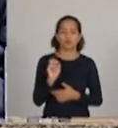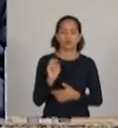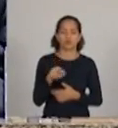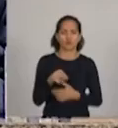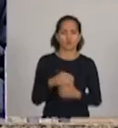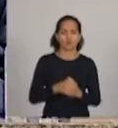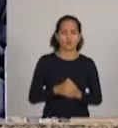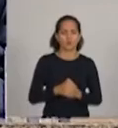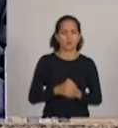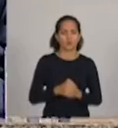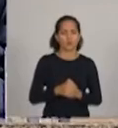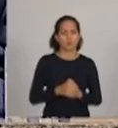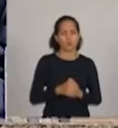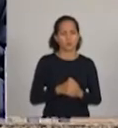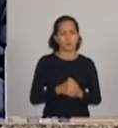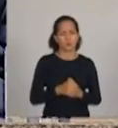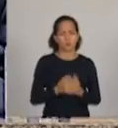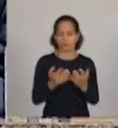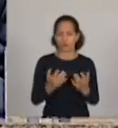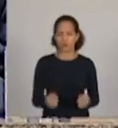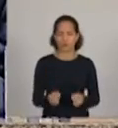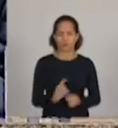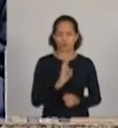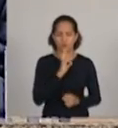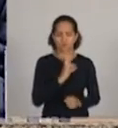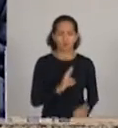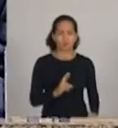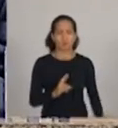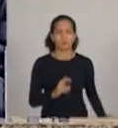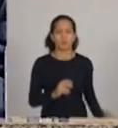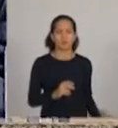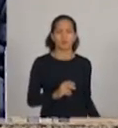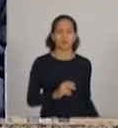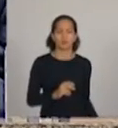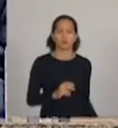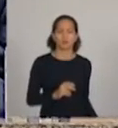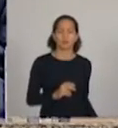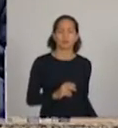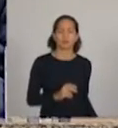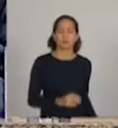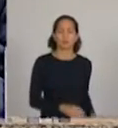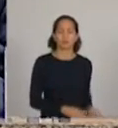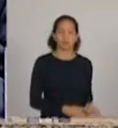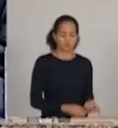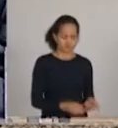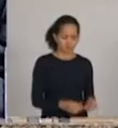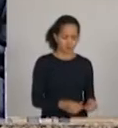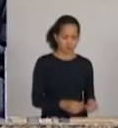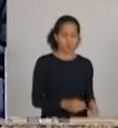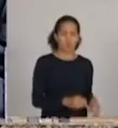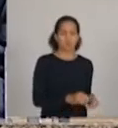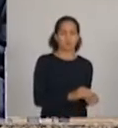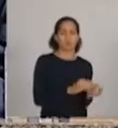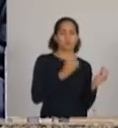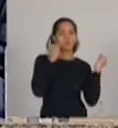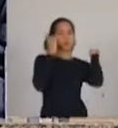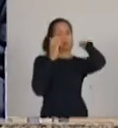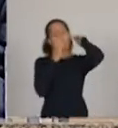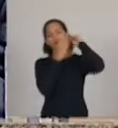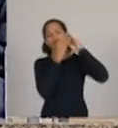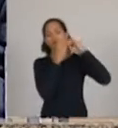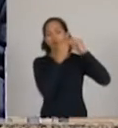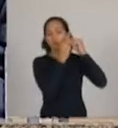Bom dia, presidente. Vou declinar da minha fala hoje. Muito bem, deputado Carlos Von. Declinou. Deputado